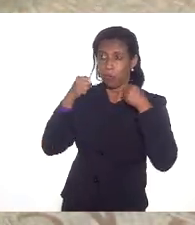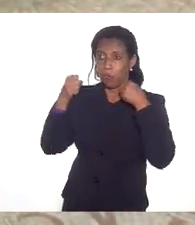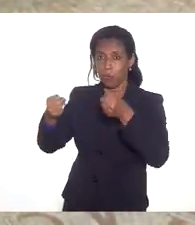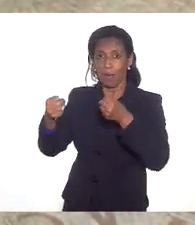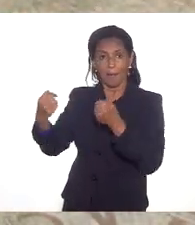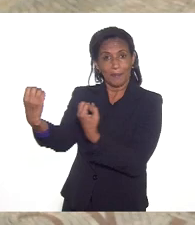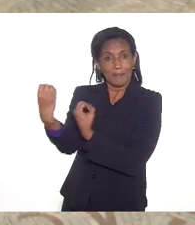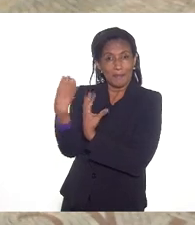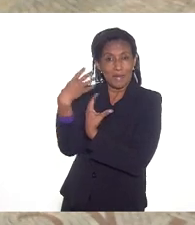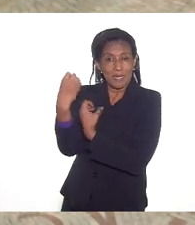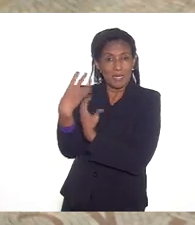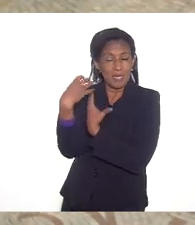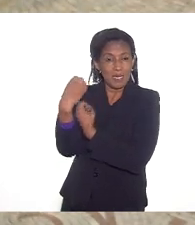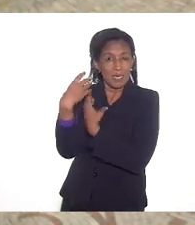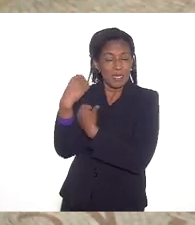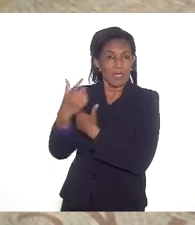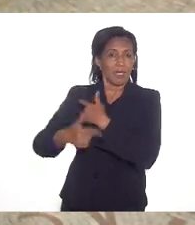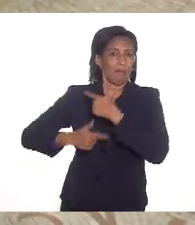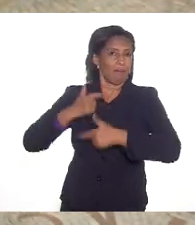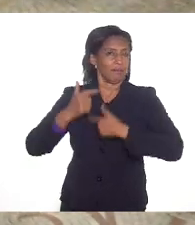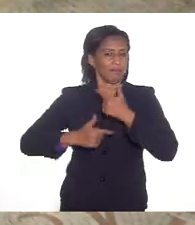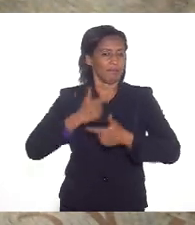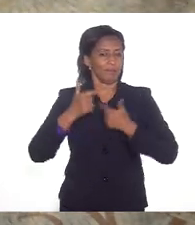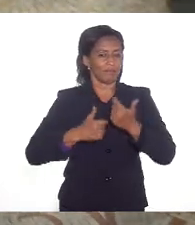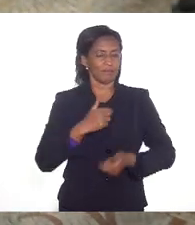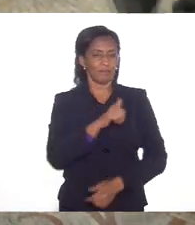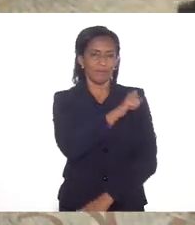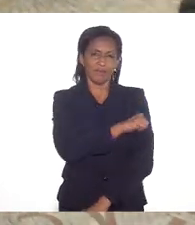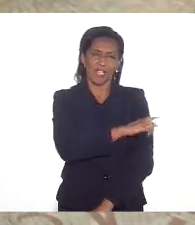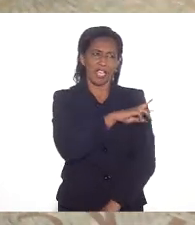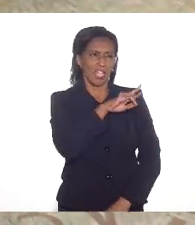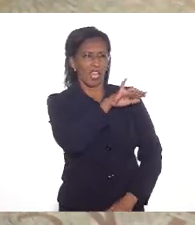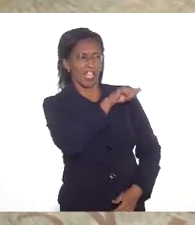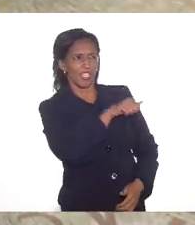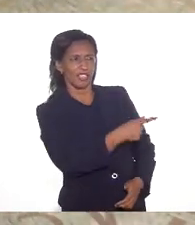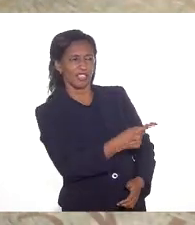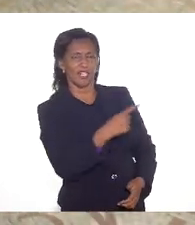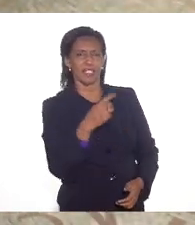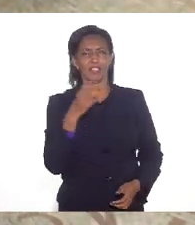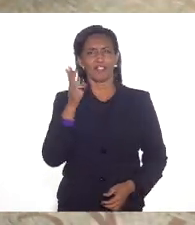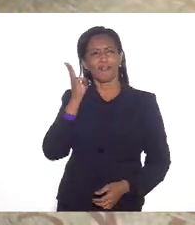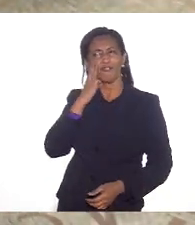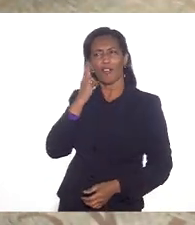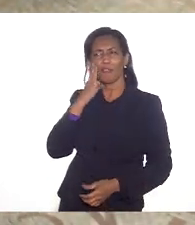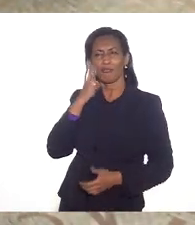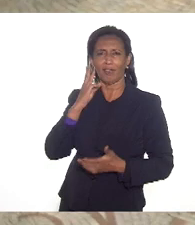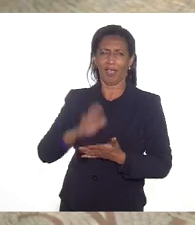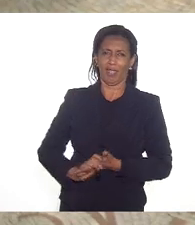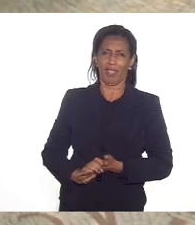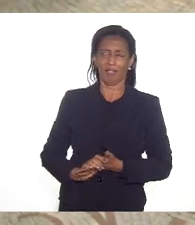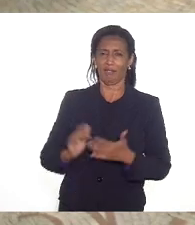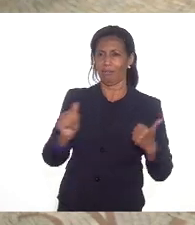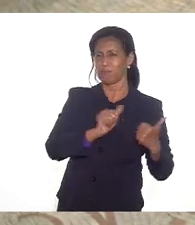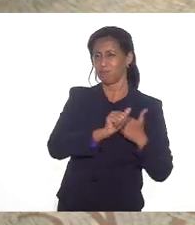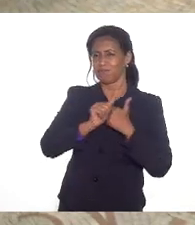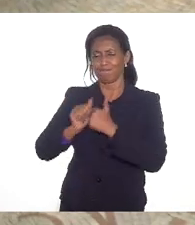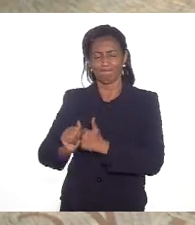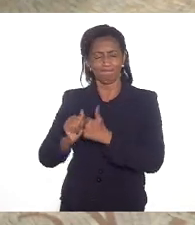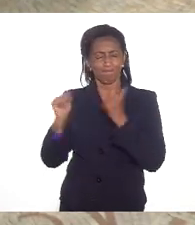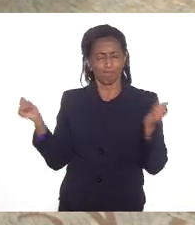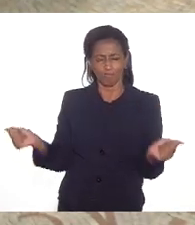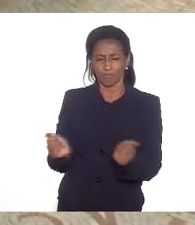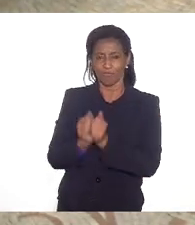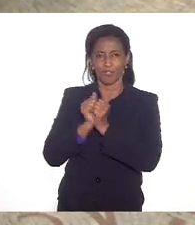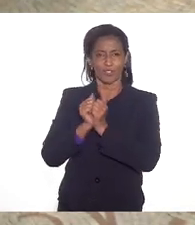ocupar esse espaço do Parlamento deputada enfermeira Rejane Deputado waldeck Carneiro companheiros de